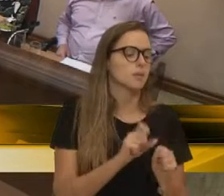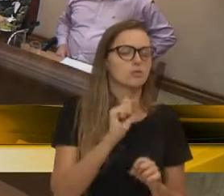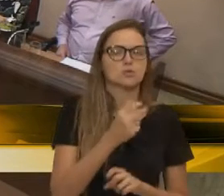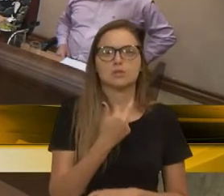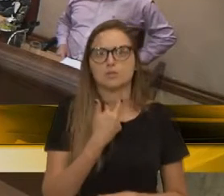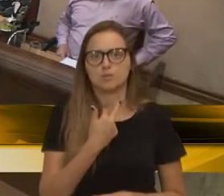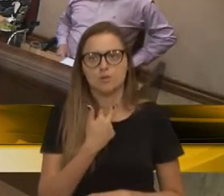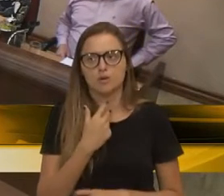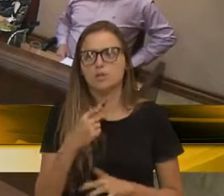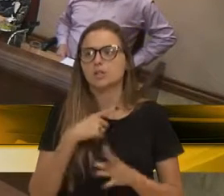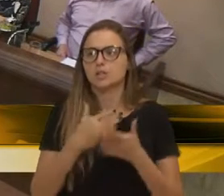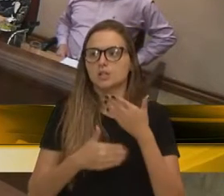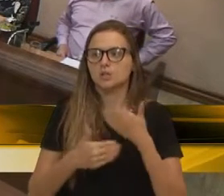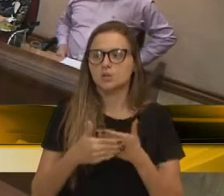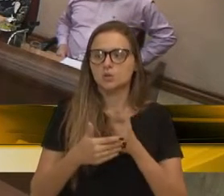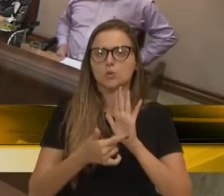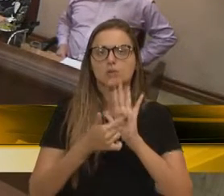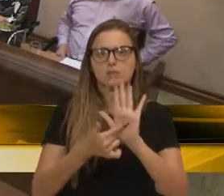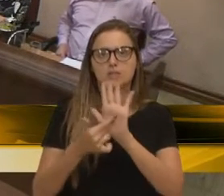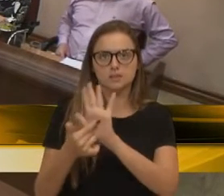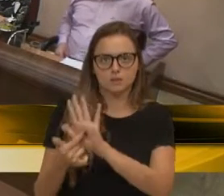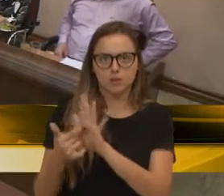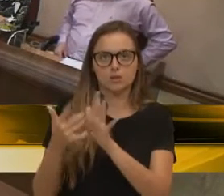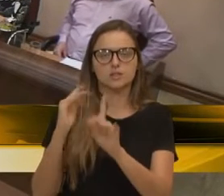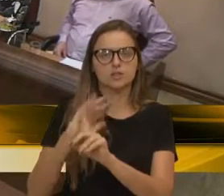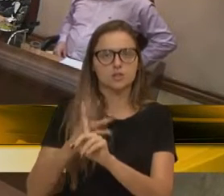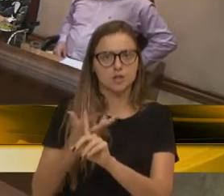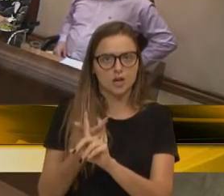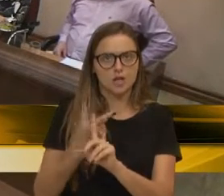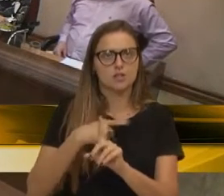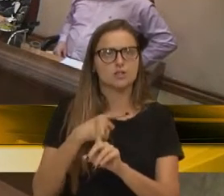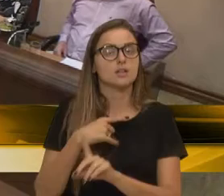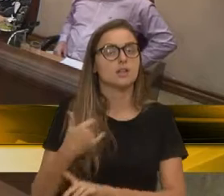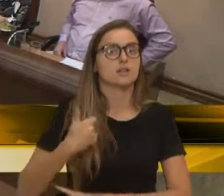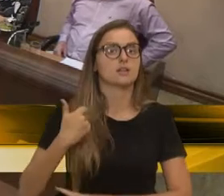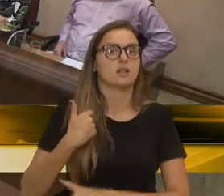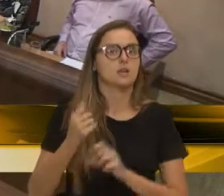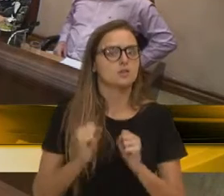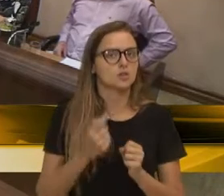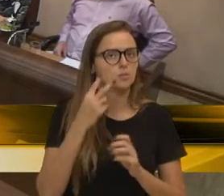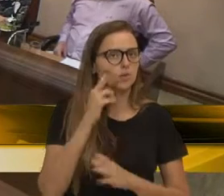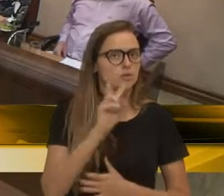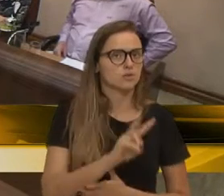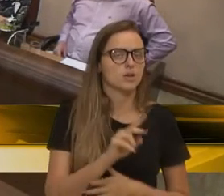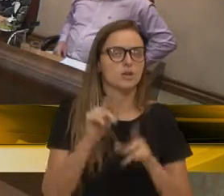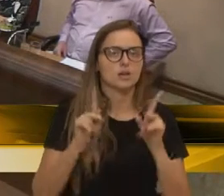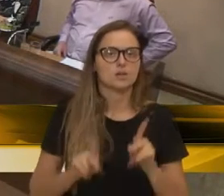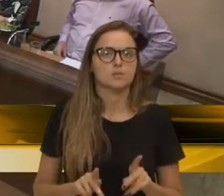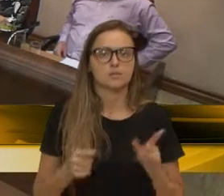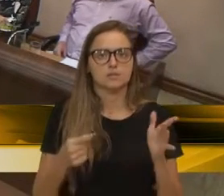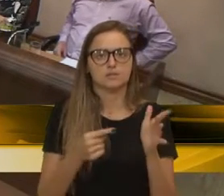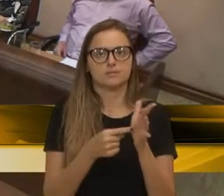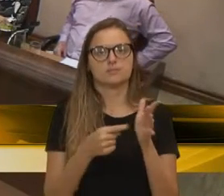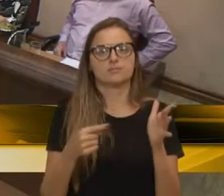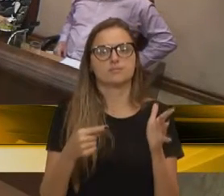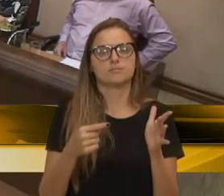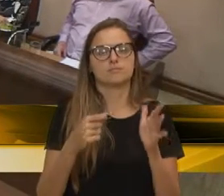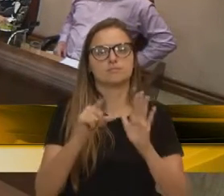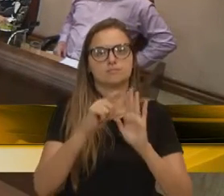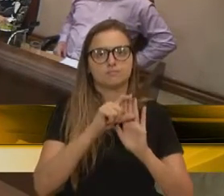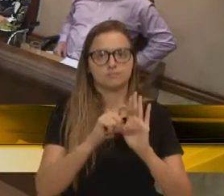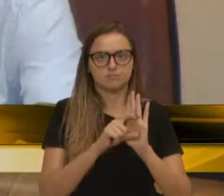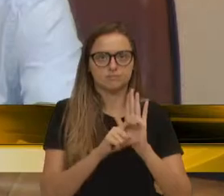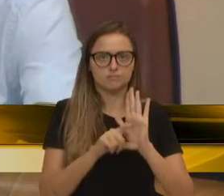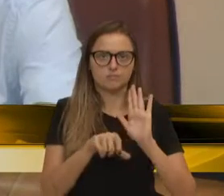tem classificação etária com essa atitude arbitrária o denunciado novamente ofendeu o inciso 9º